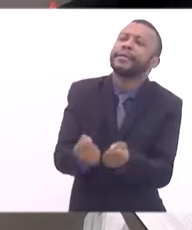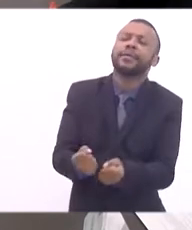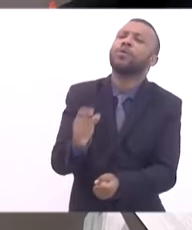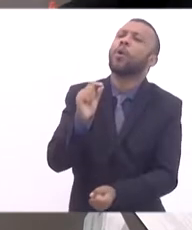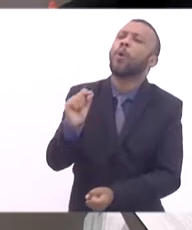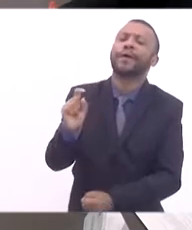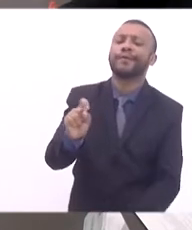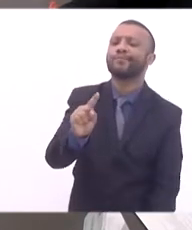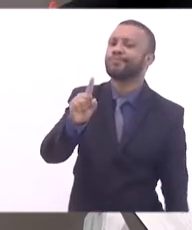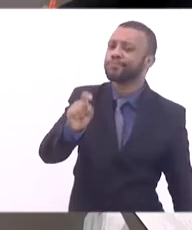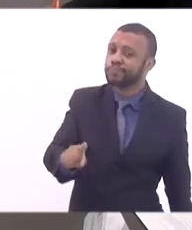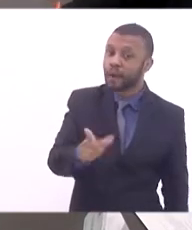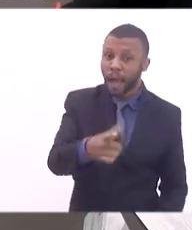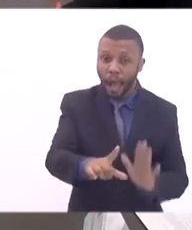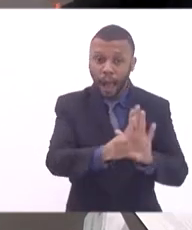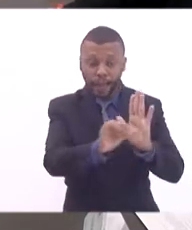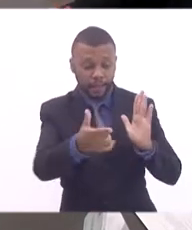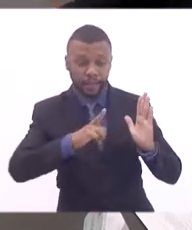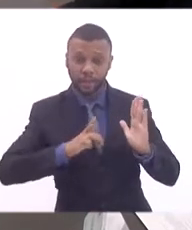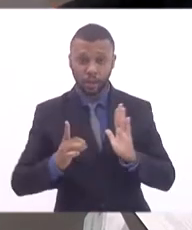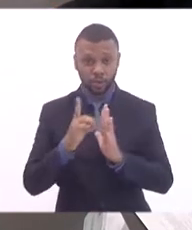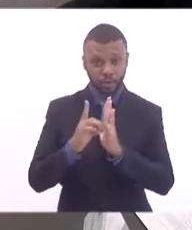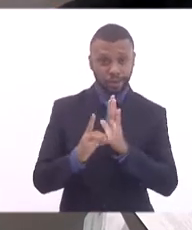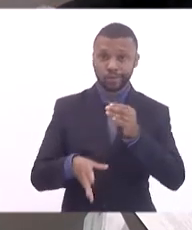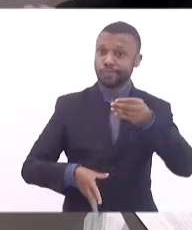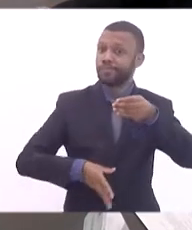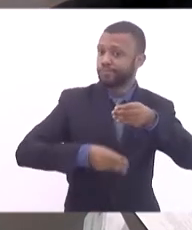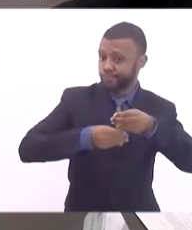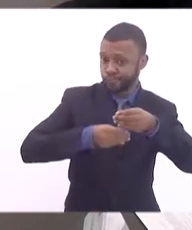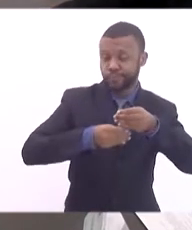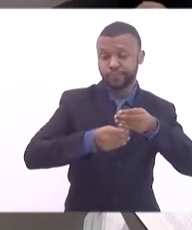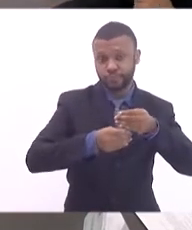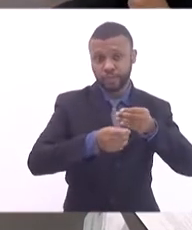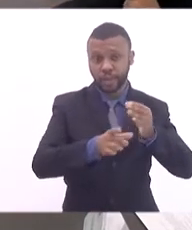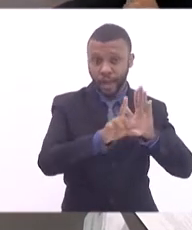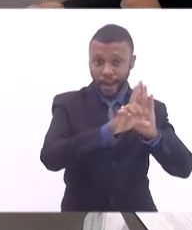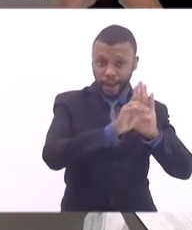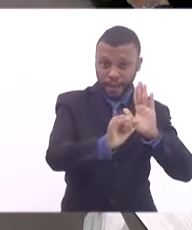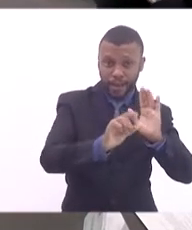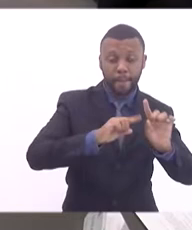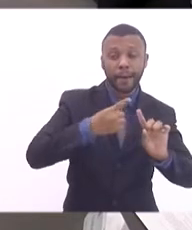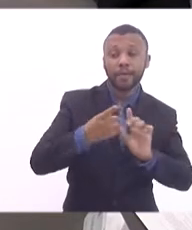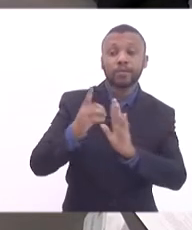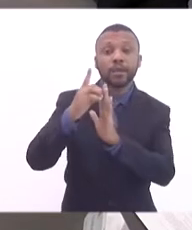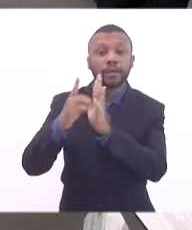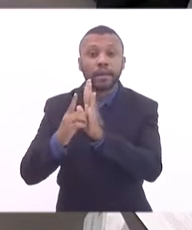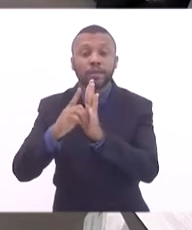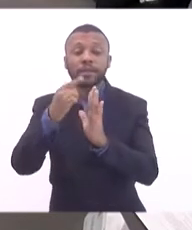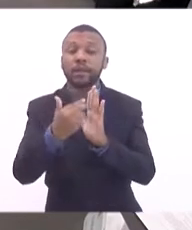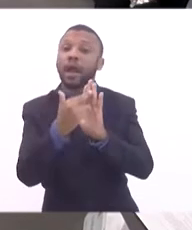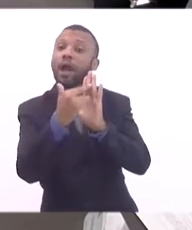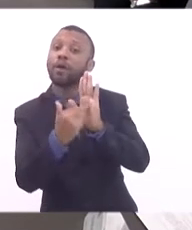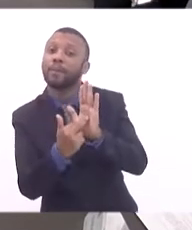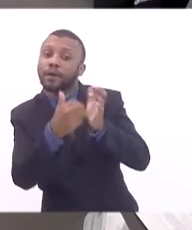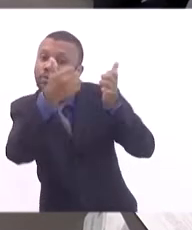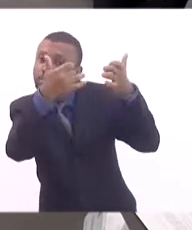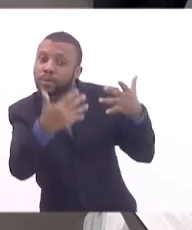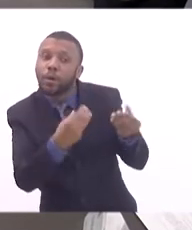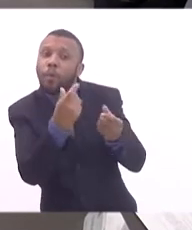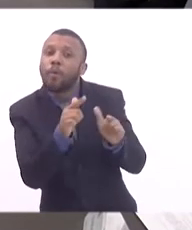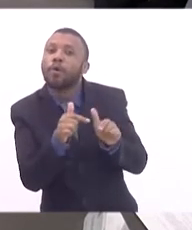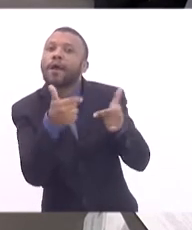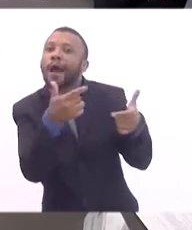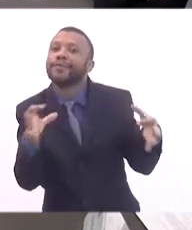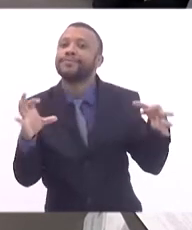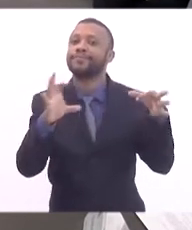se tem a lei a lei se tem um decreto regulamentar a lei o decreto regulamentador centro de tudo e eu também